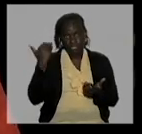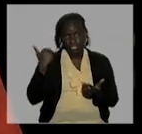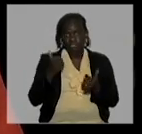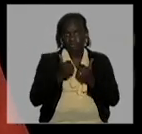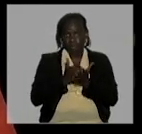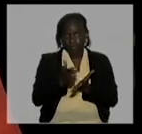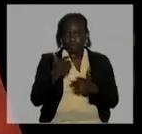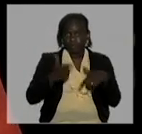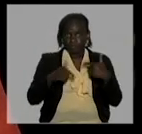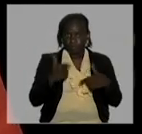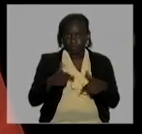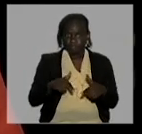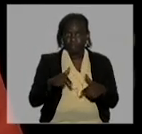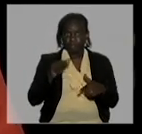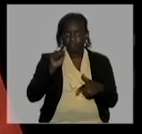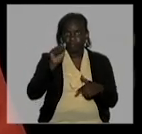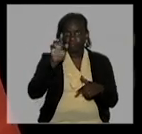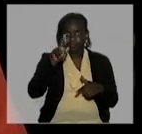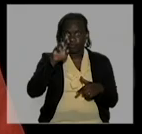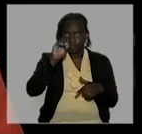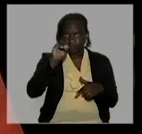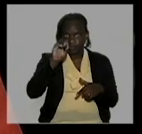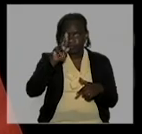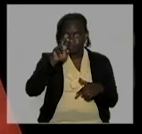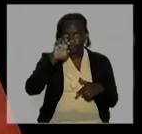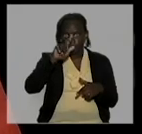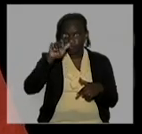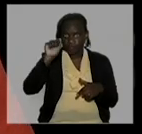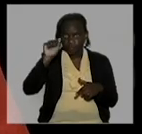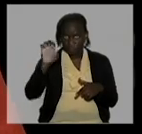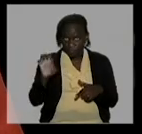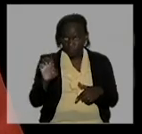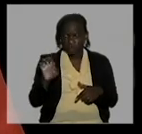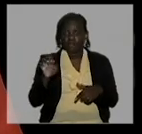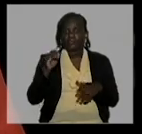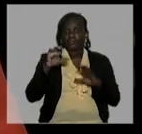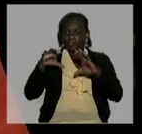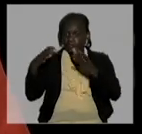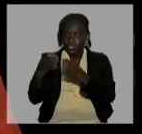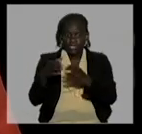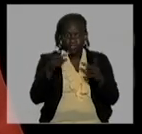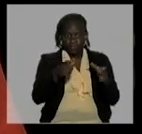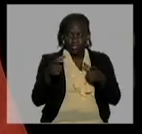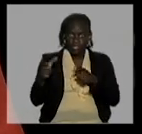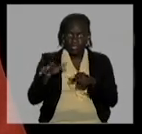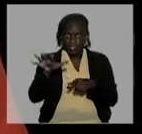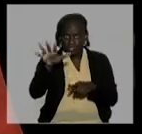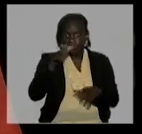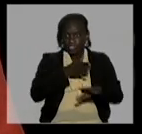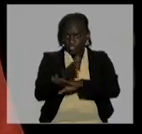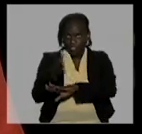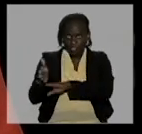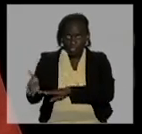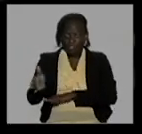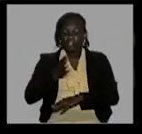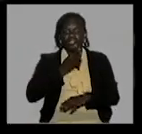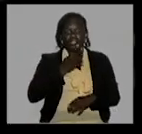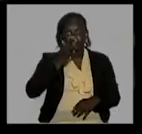eu fui trabalhar para o AfroReg, eu conheci pessoas nas comunidades que a gente atendia,